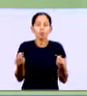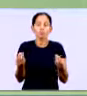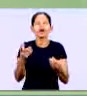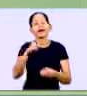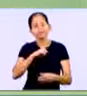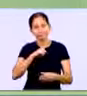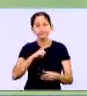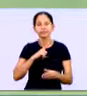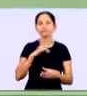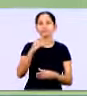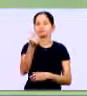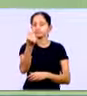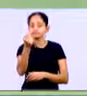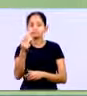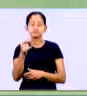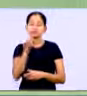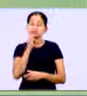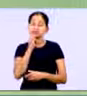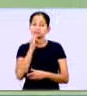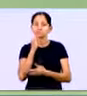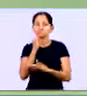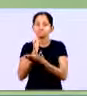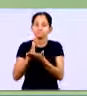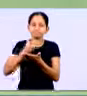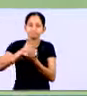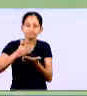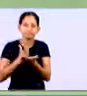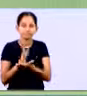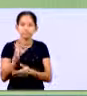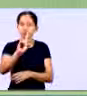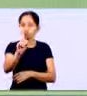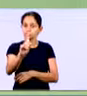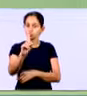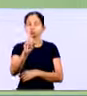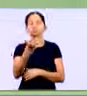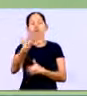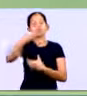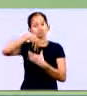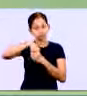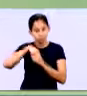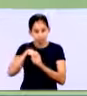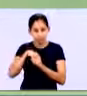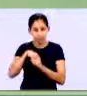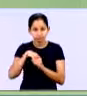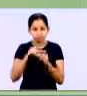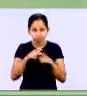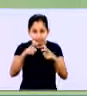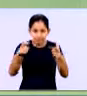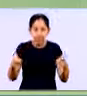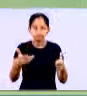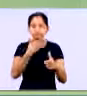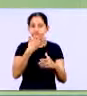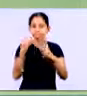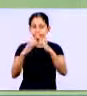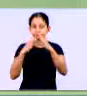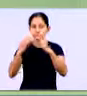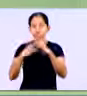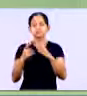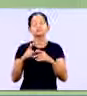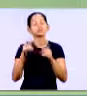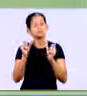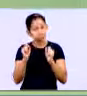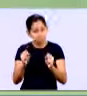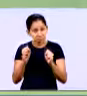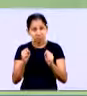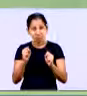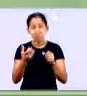né? Retenção de lucros, eu não divido o lucro com sócios, ele fica dentro da empresa para me reinvestir ele e a empresa crescer mais. A venda dos estoques, eu posso ter um